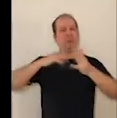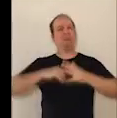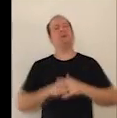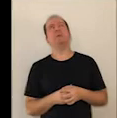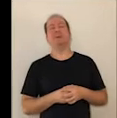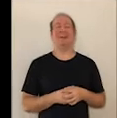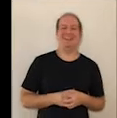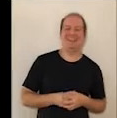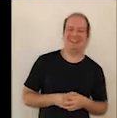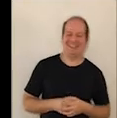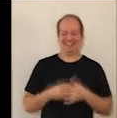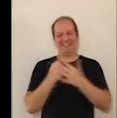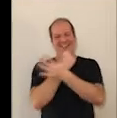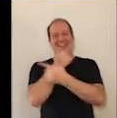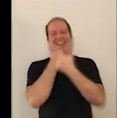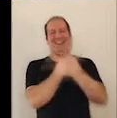Já.